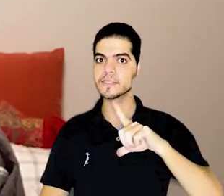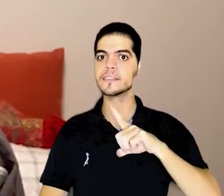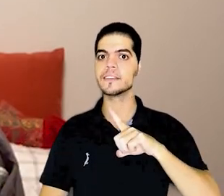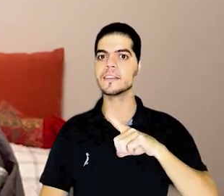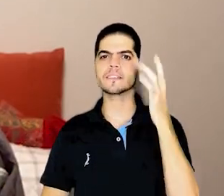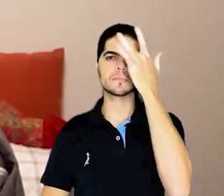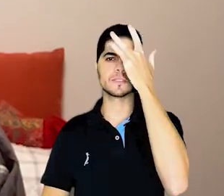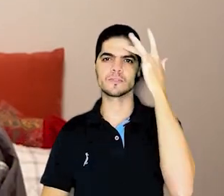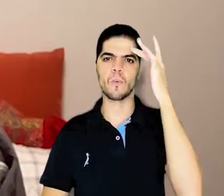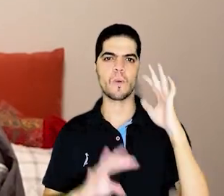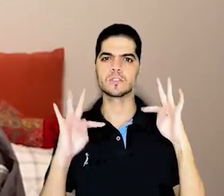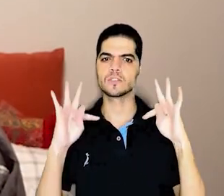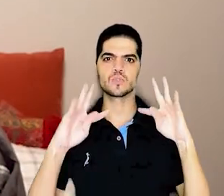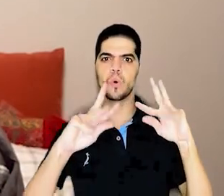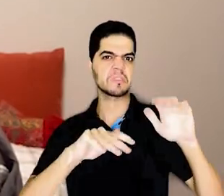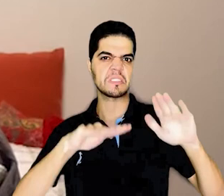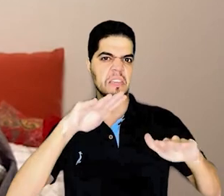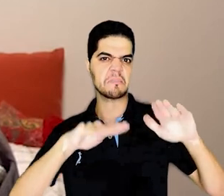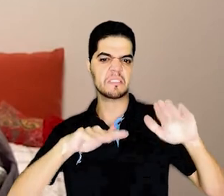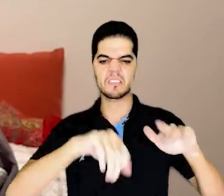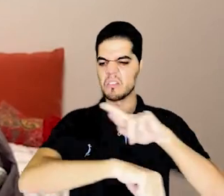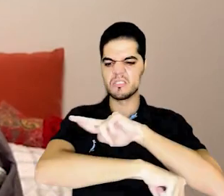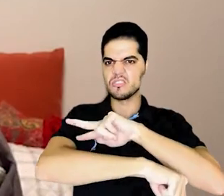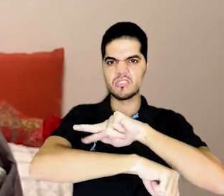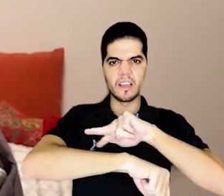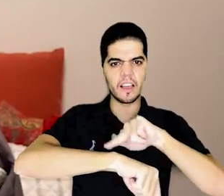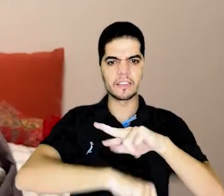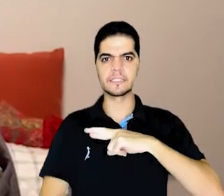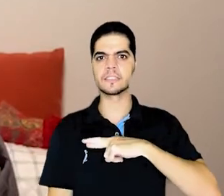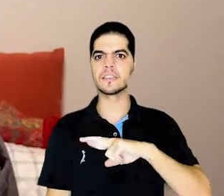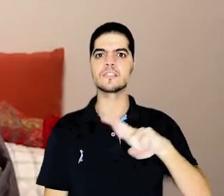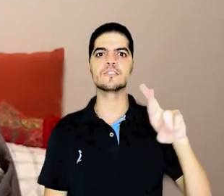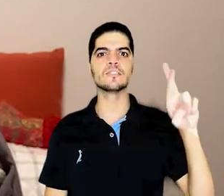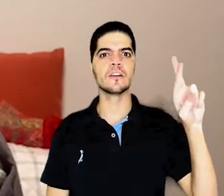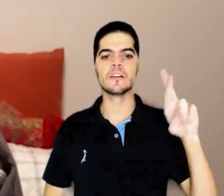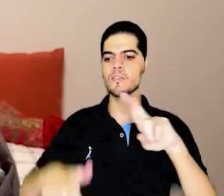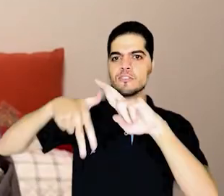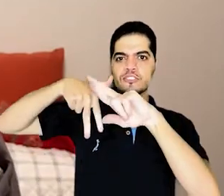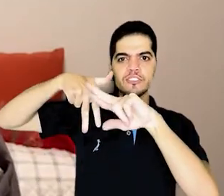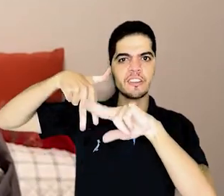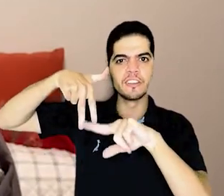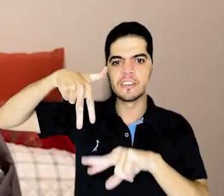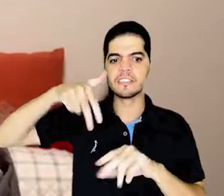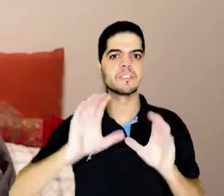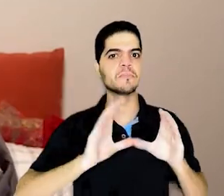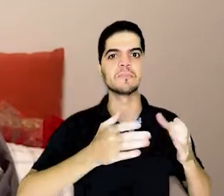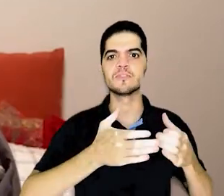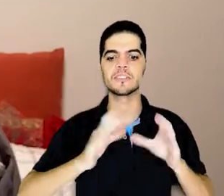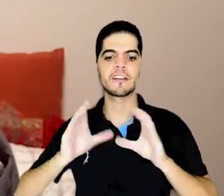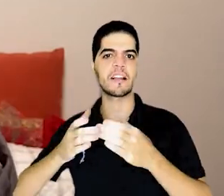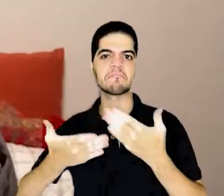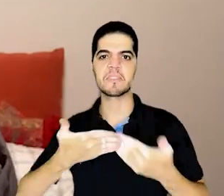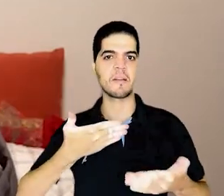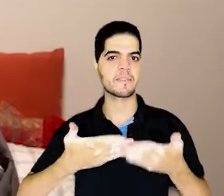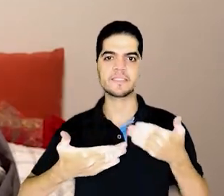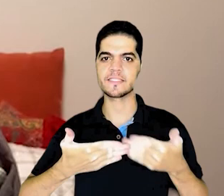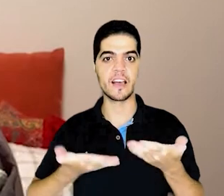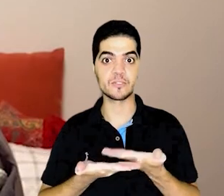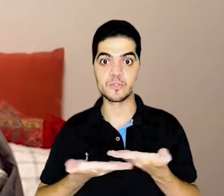que todos, independente de raça, de religião, de gênero, de classe,